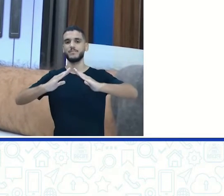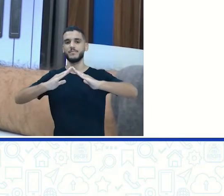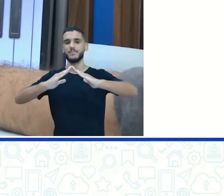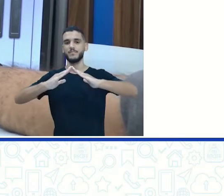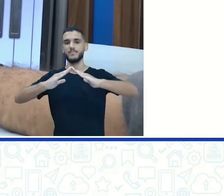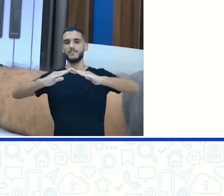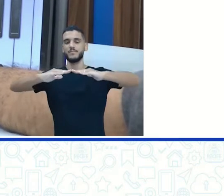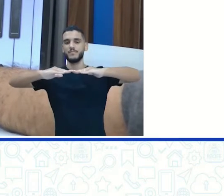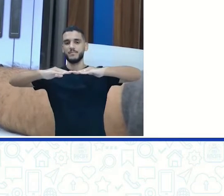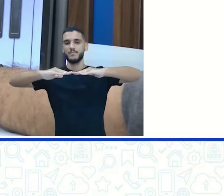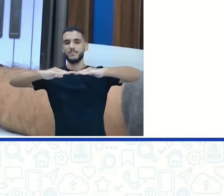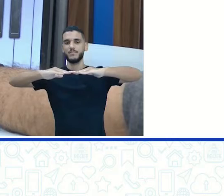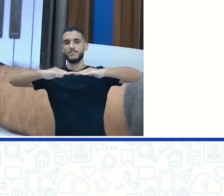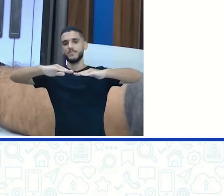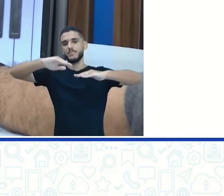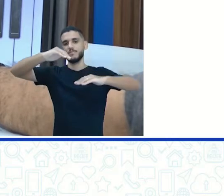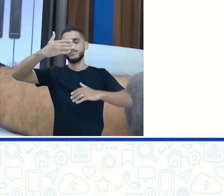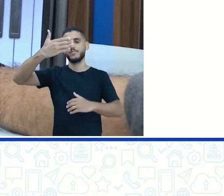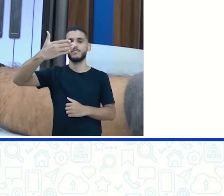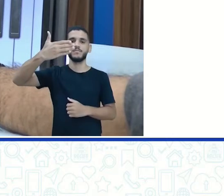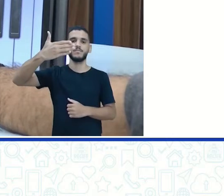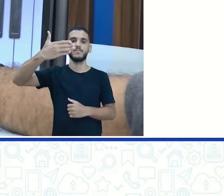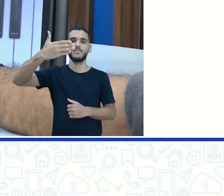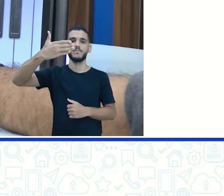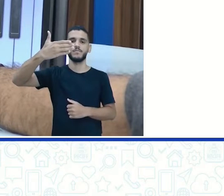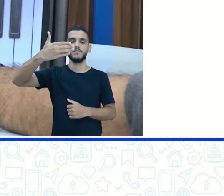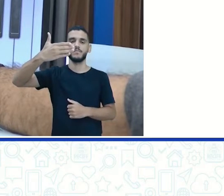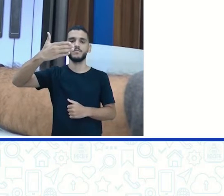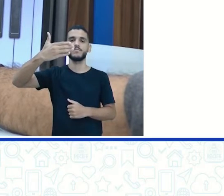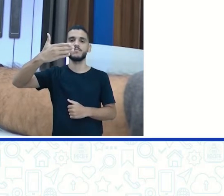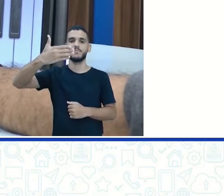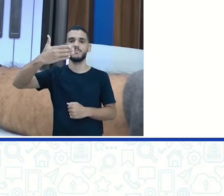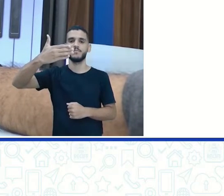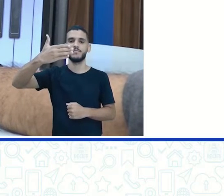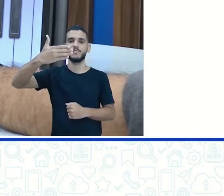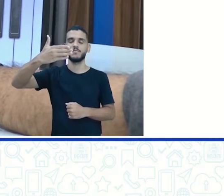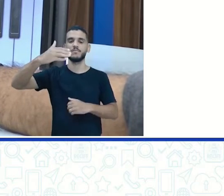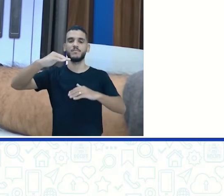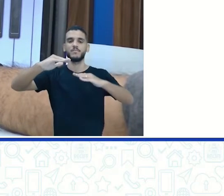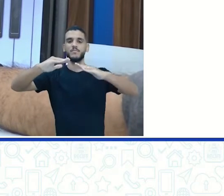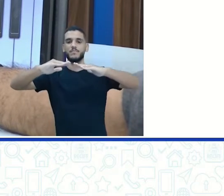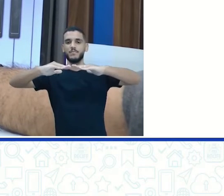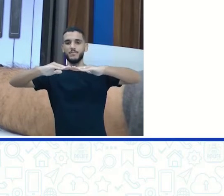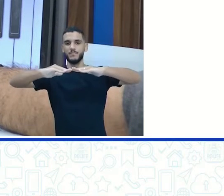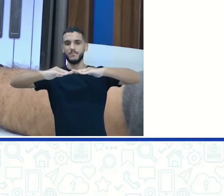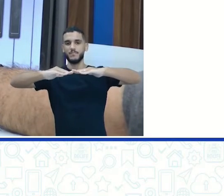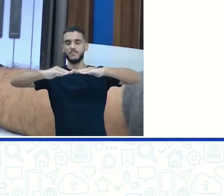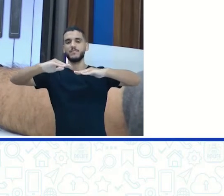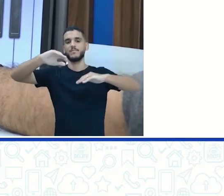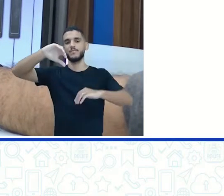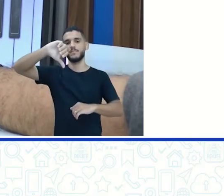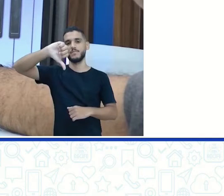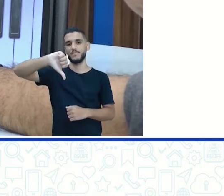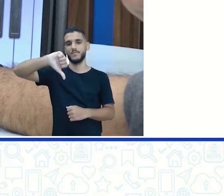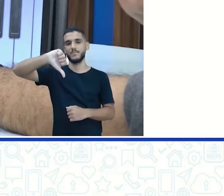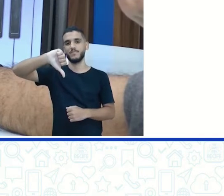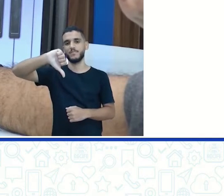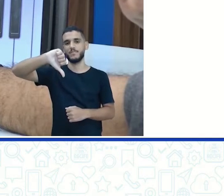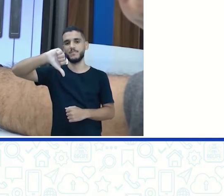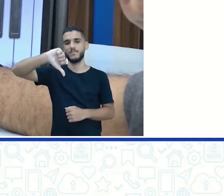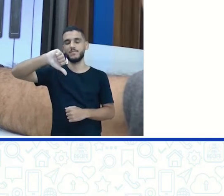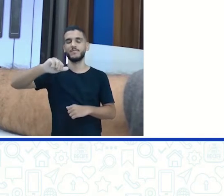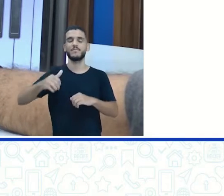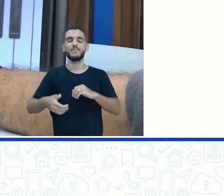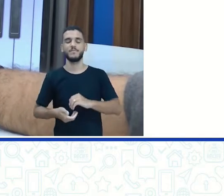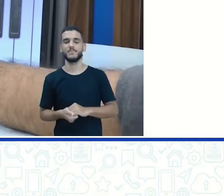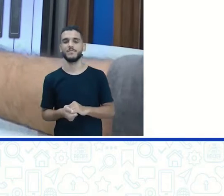ré, mi, sol, sol, mi, fá.